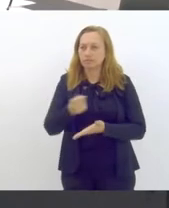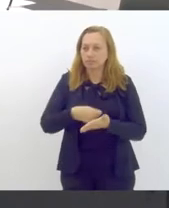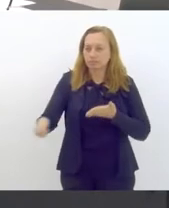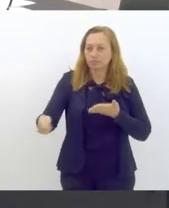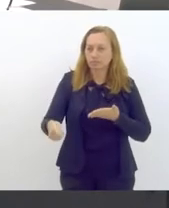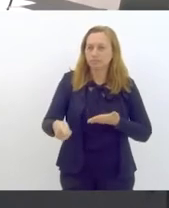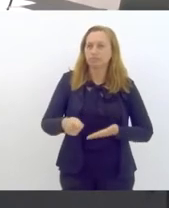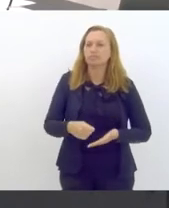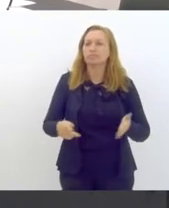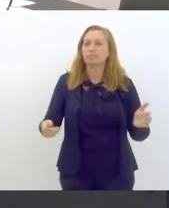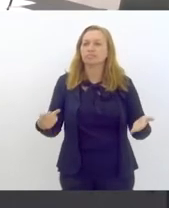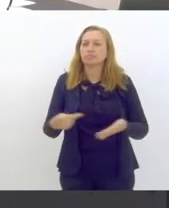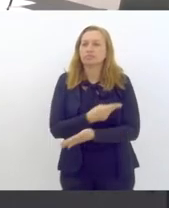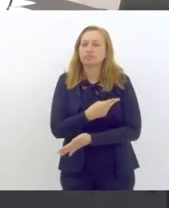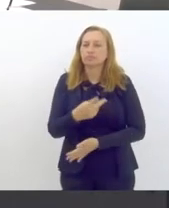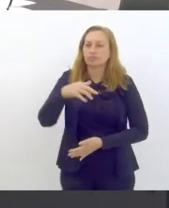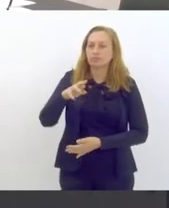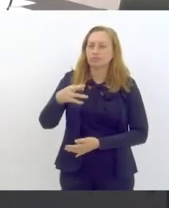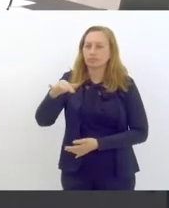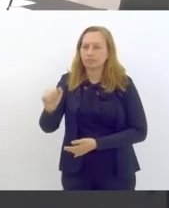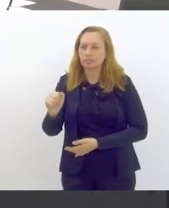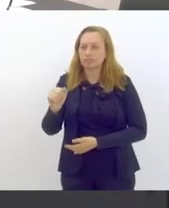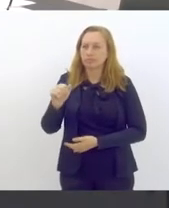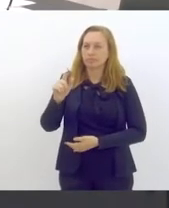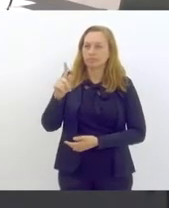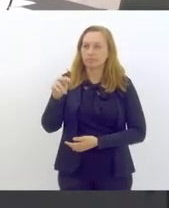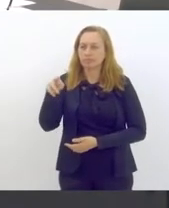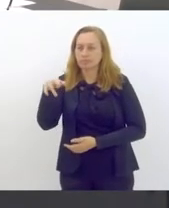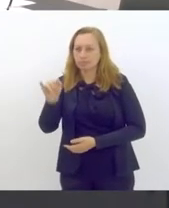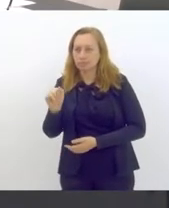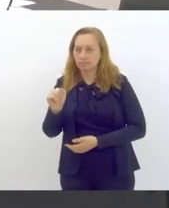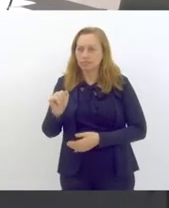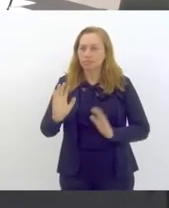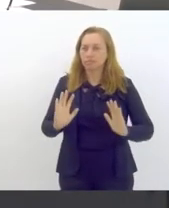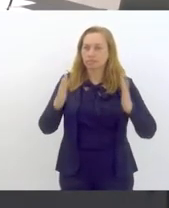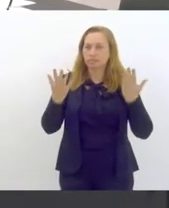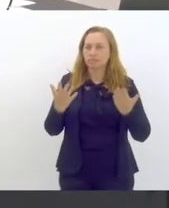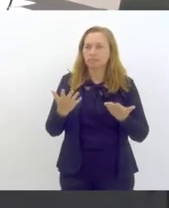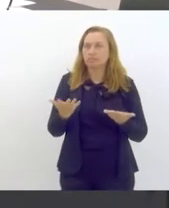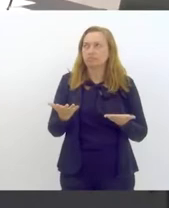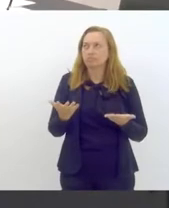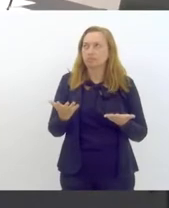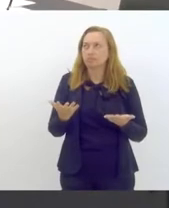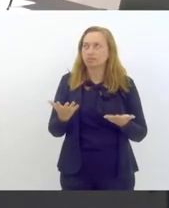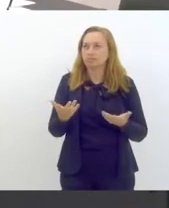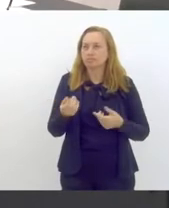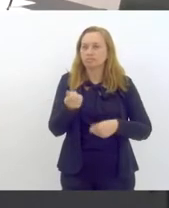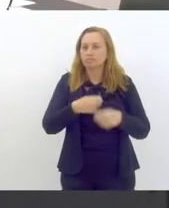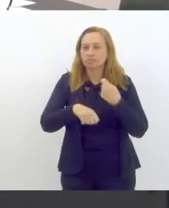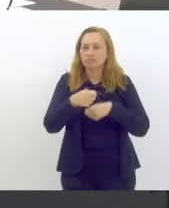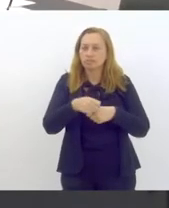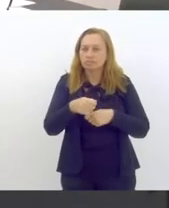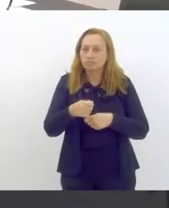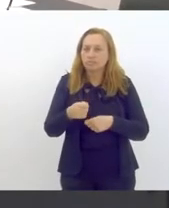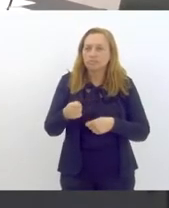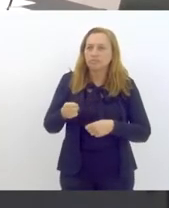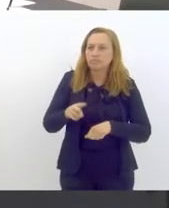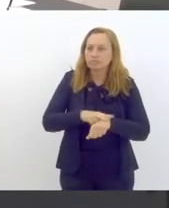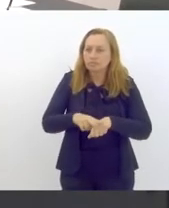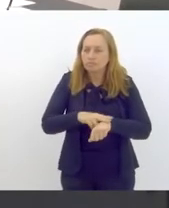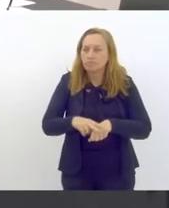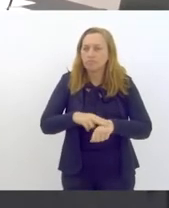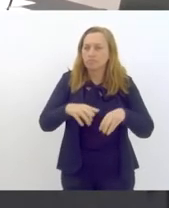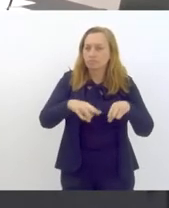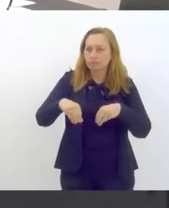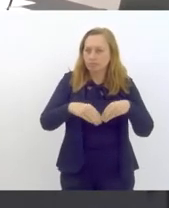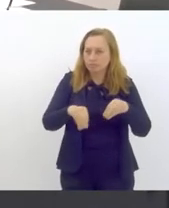Rio, que aconteceu lá na Marina da Glória. E esse evento girava em torno de economia verde, falava muito de economia da terra.